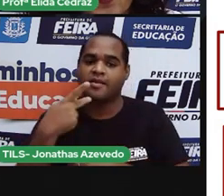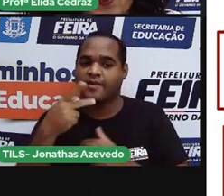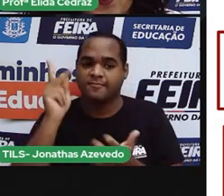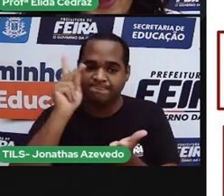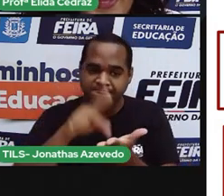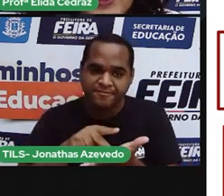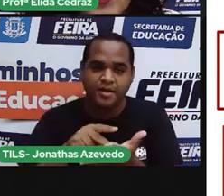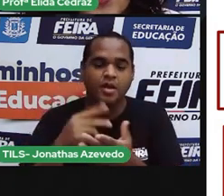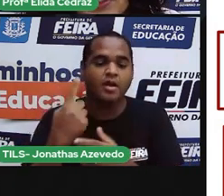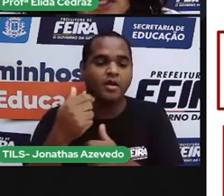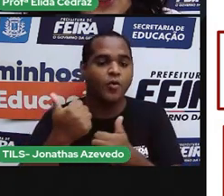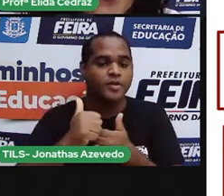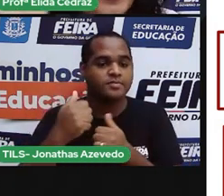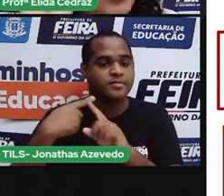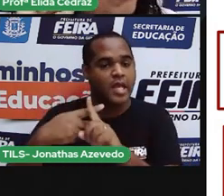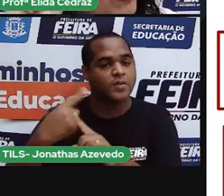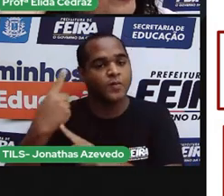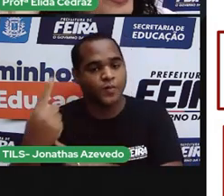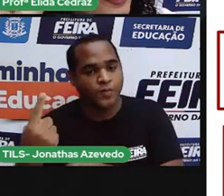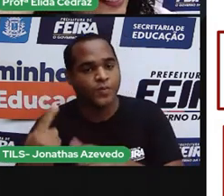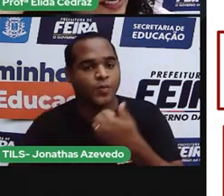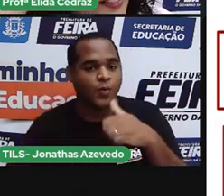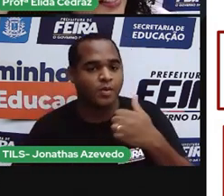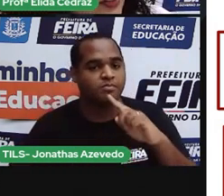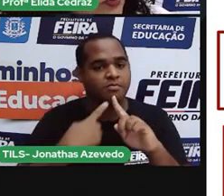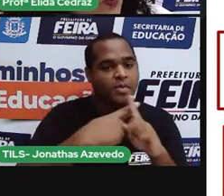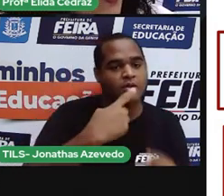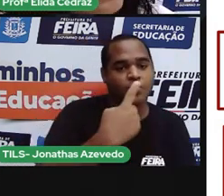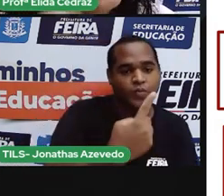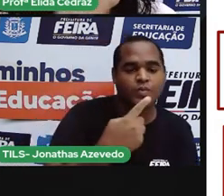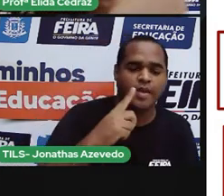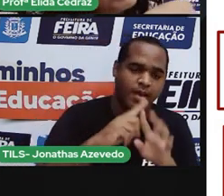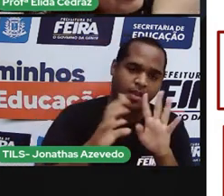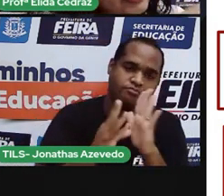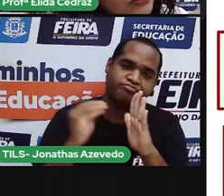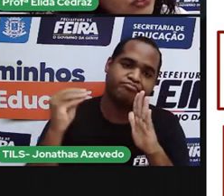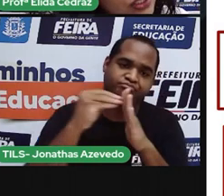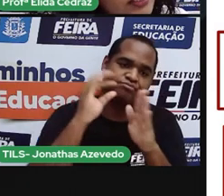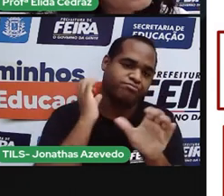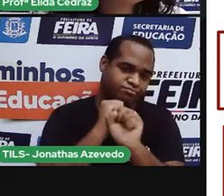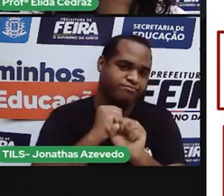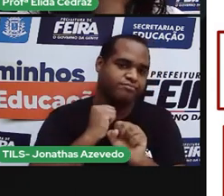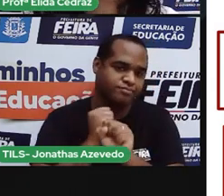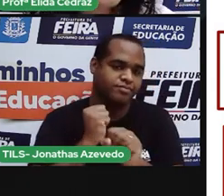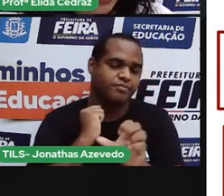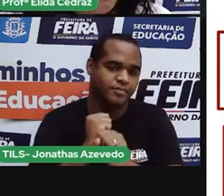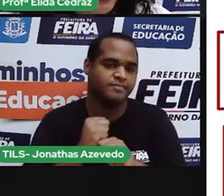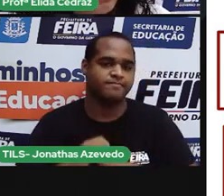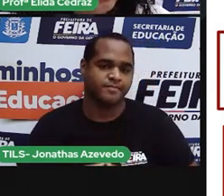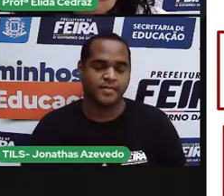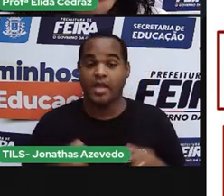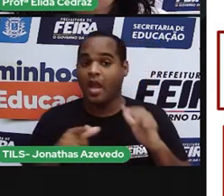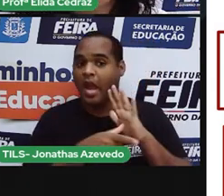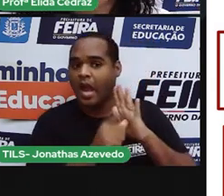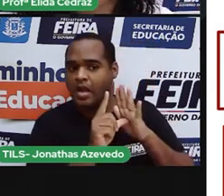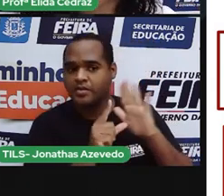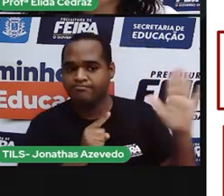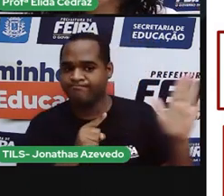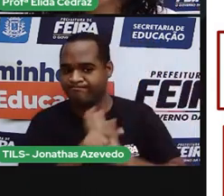mais um azulzinho, que foi o que ela acrescentou antes desta